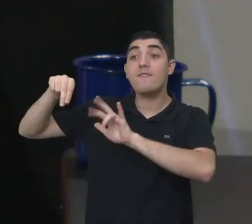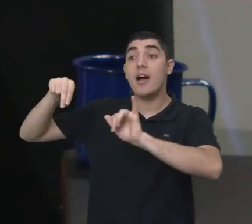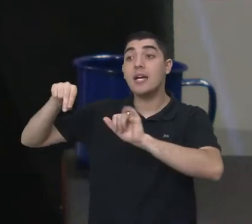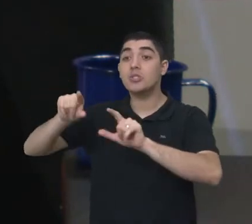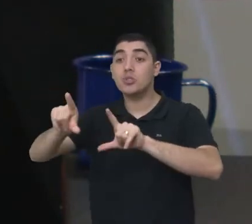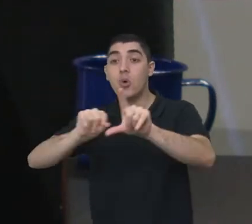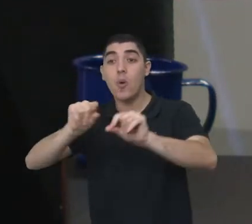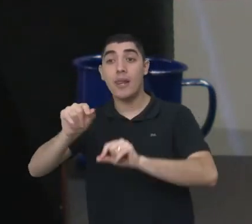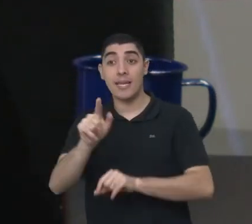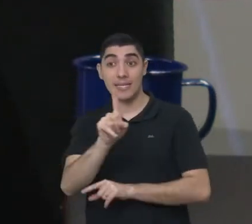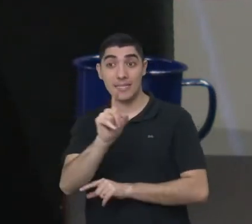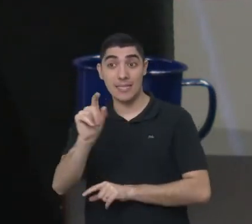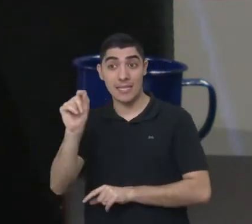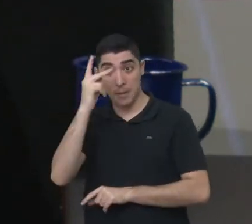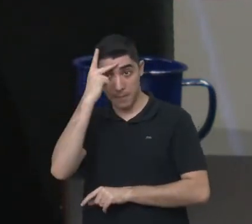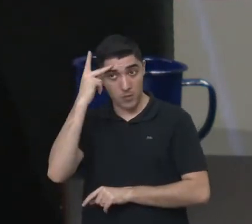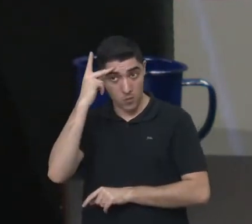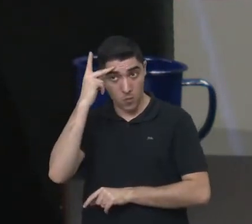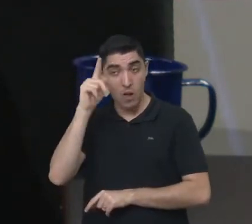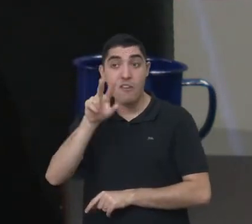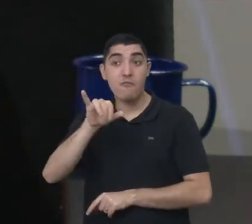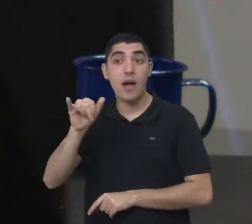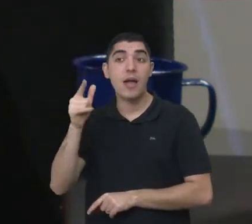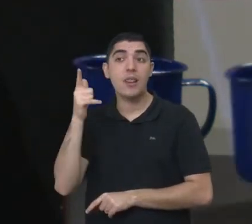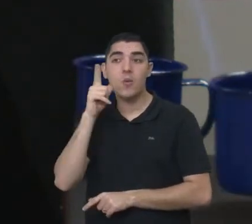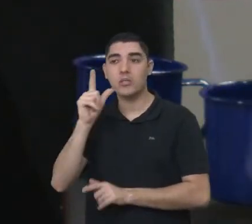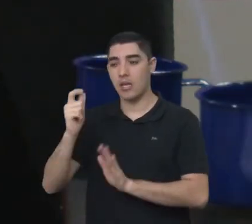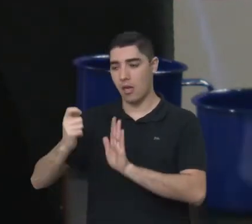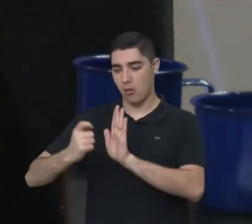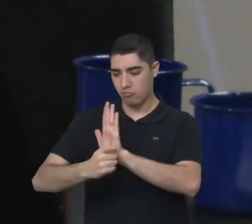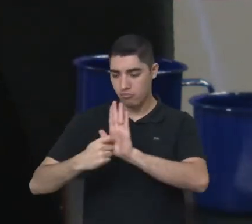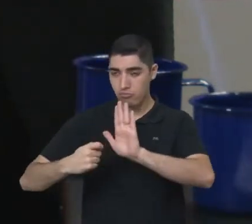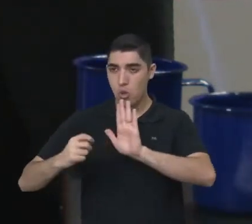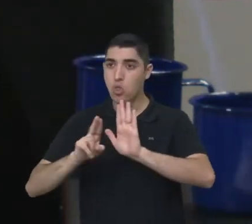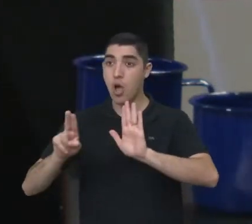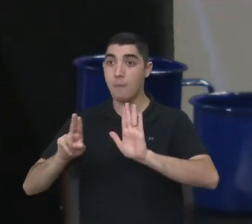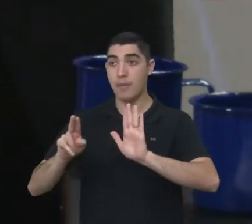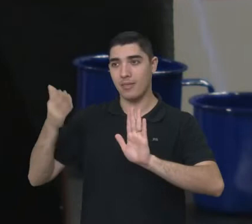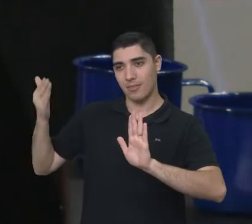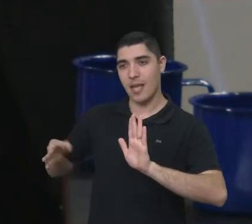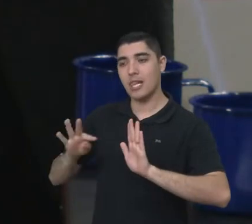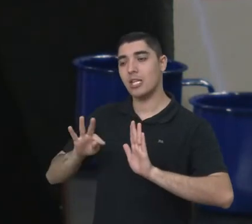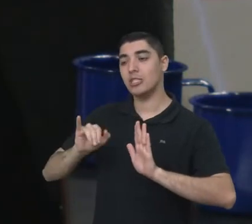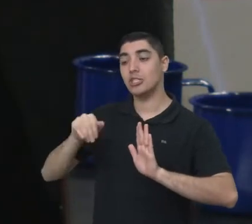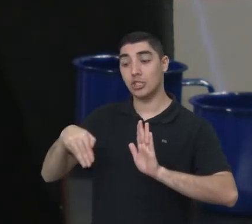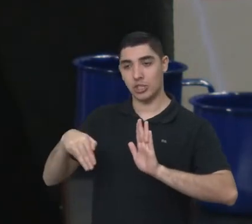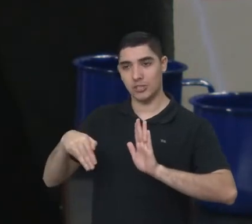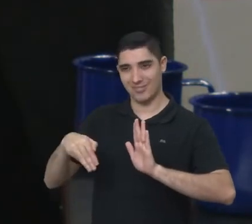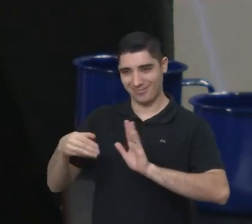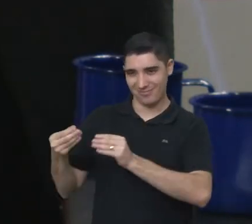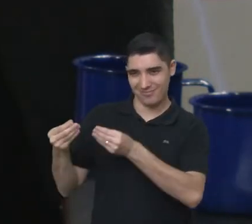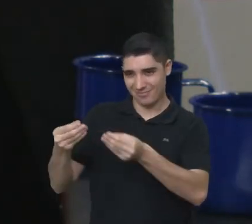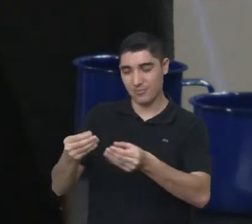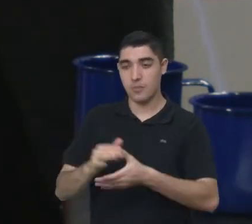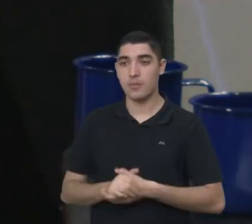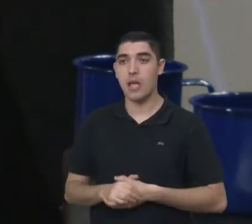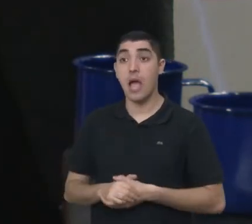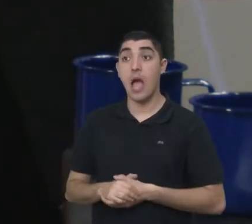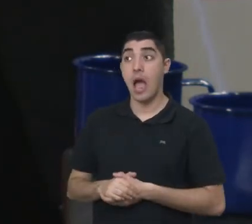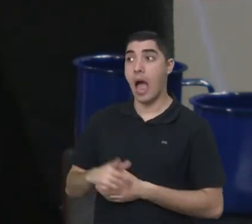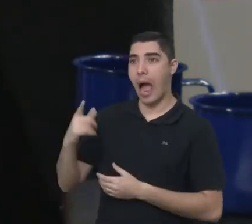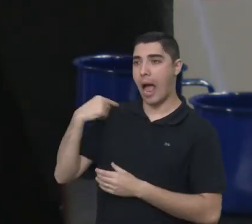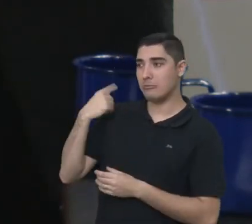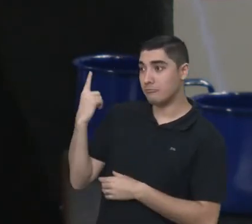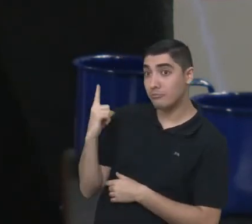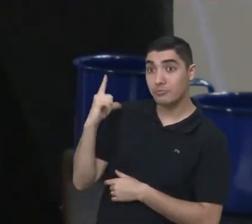ia selecionar umas 100 pessoas para ganhar autógrafo e tirar uma foto com o Tim Burton. E eu ganhei o concurso,